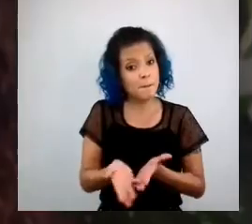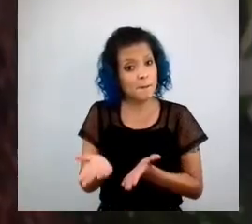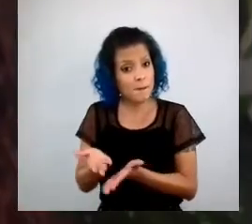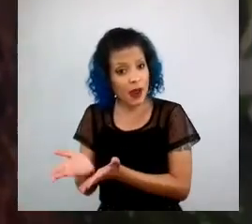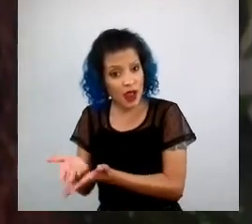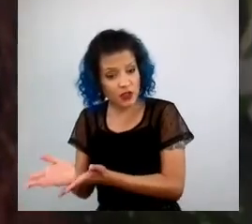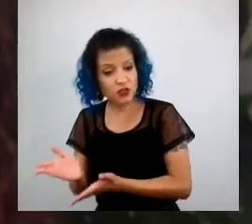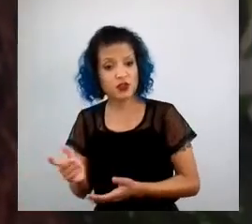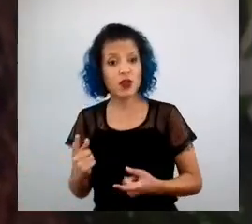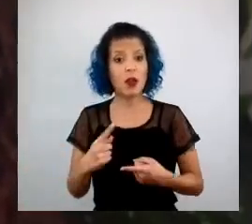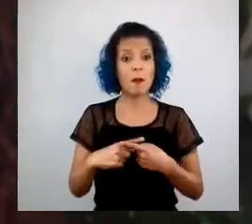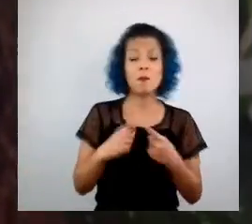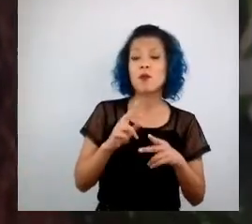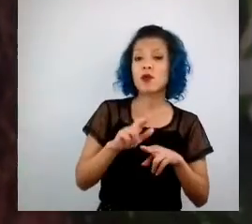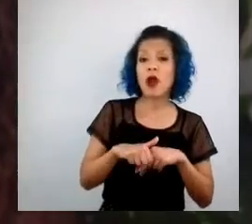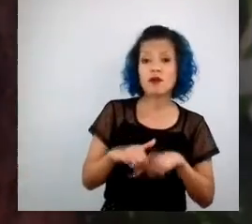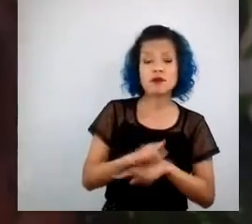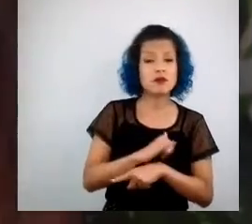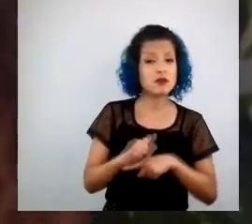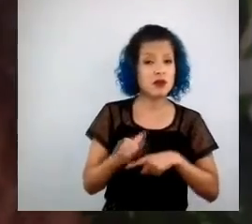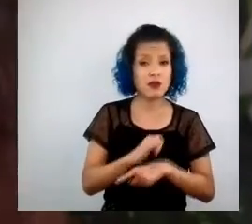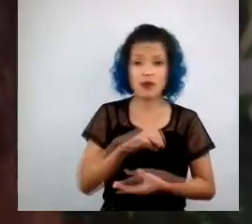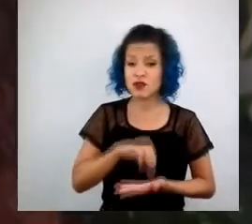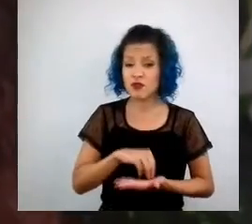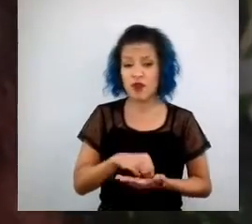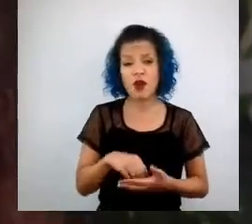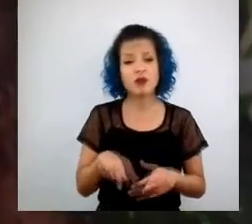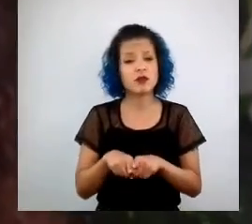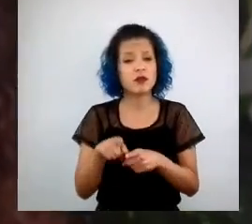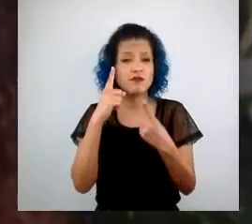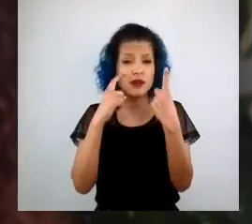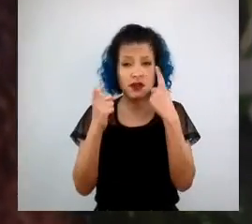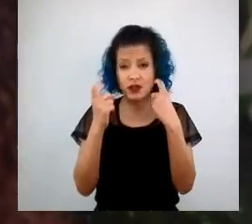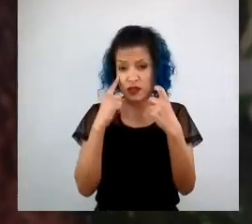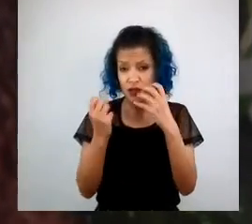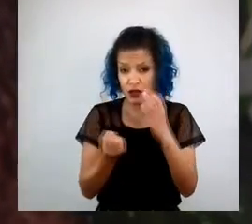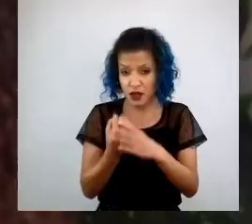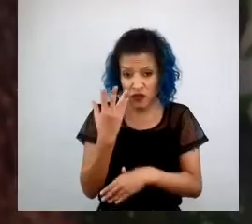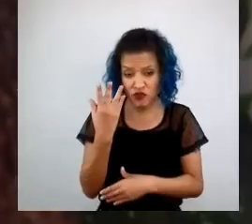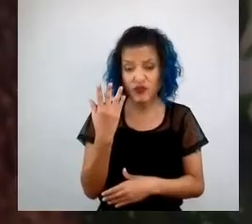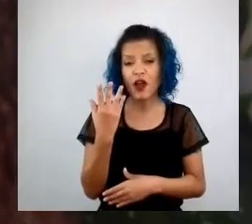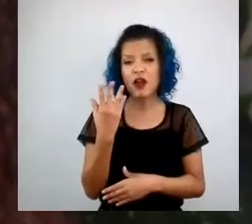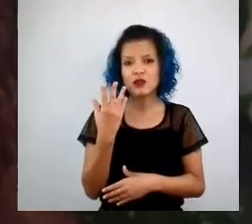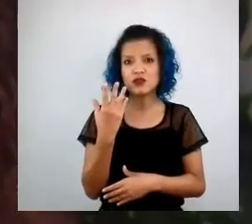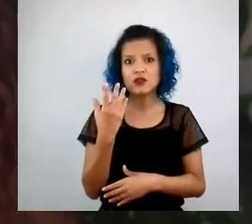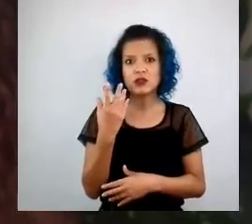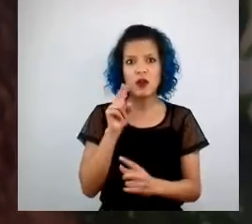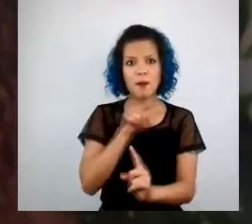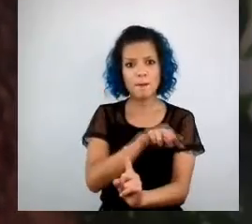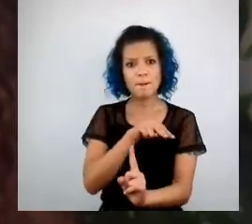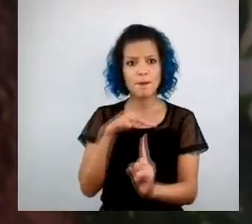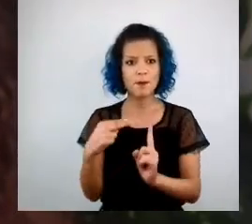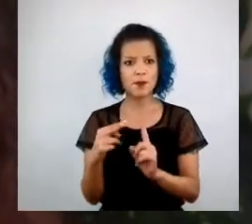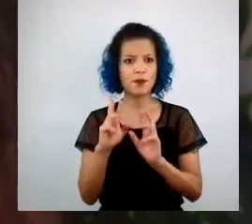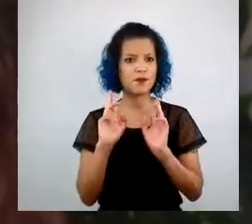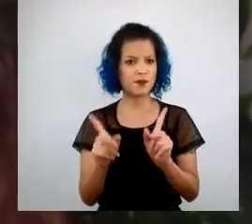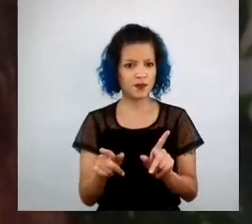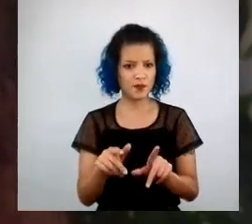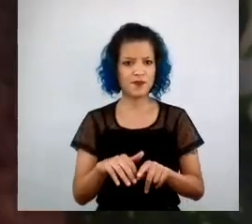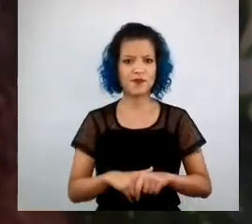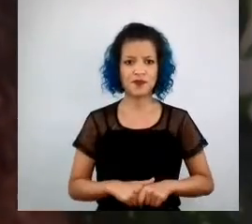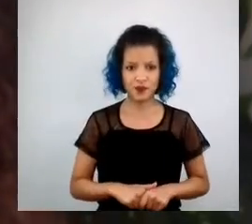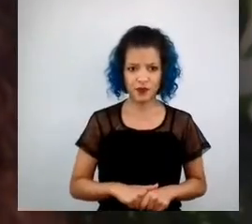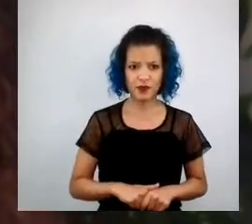melhores estratégias, criatividades, pontos de vista diferentes, né? A diversidade, no sentido